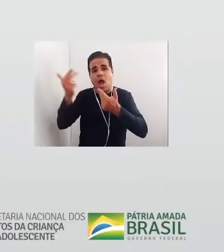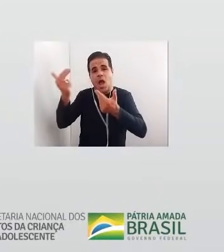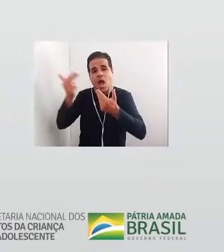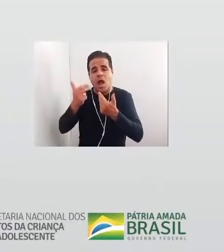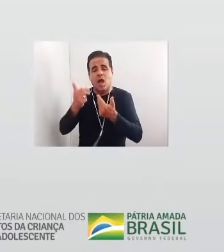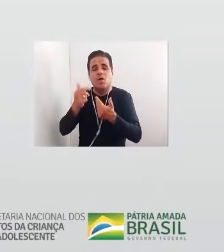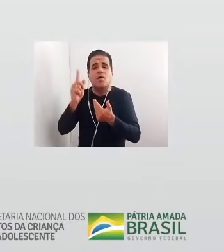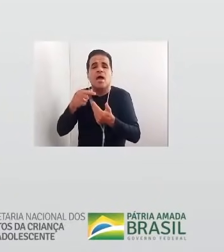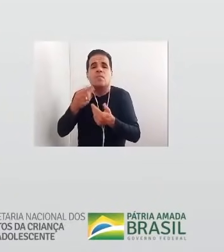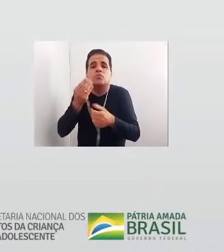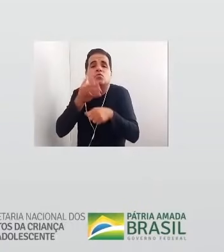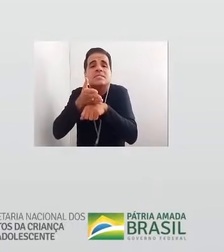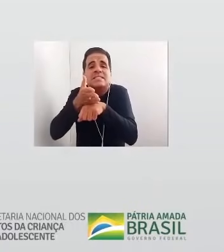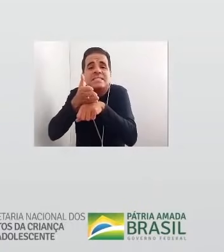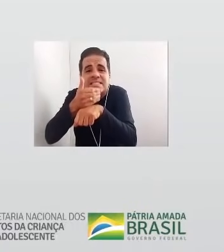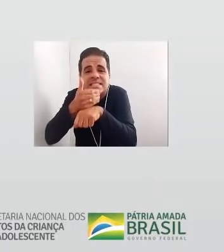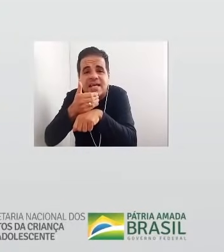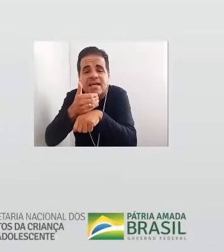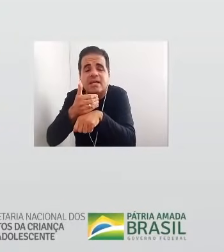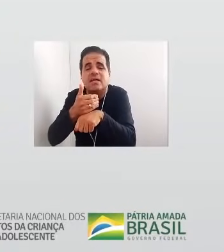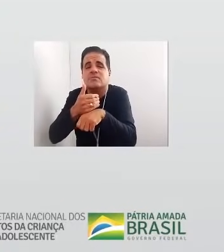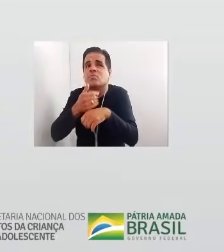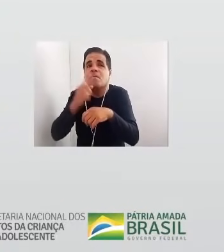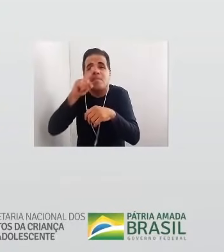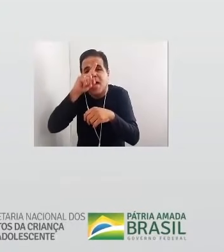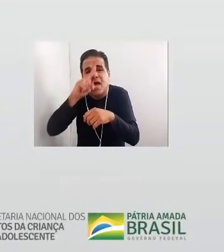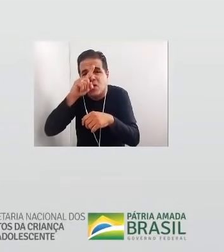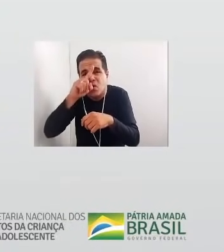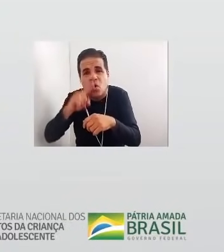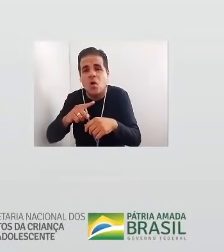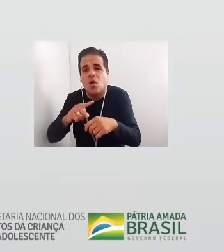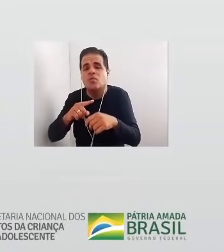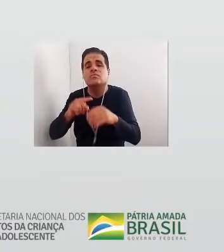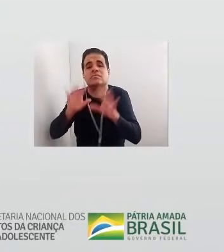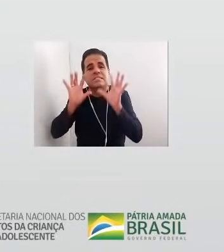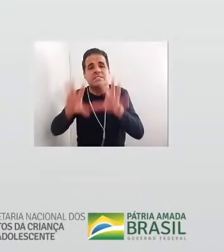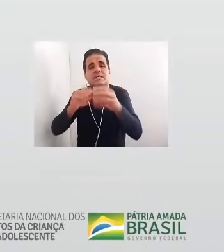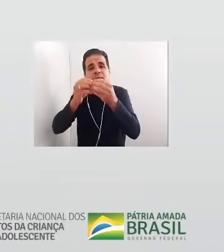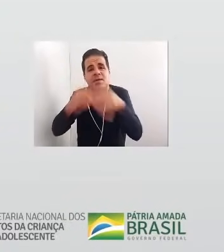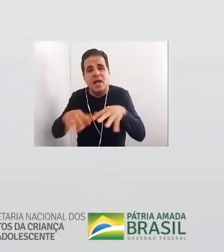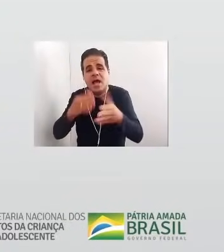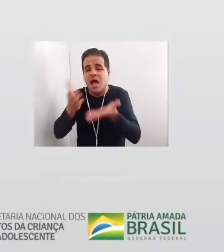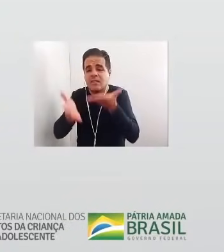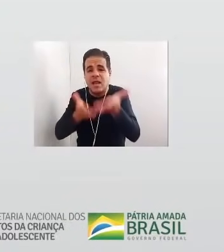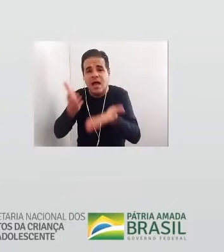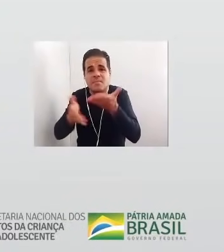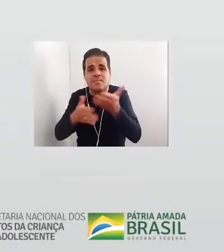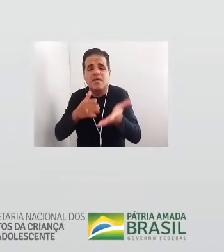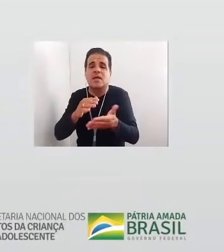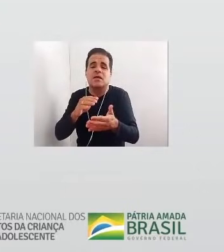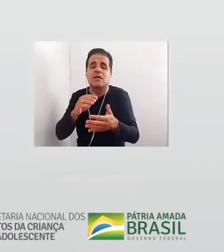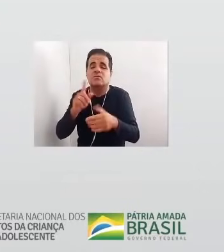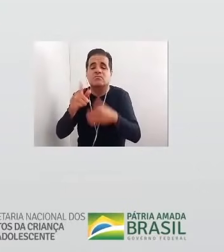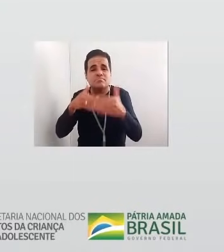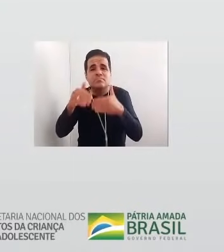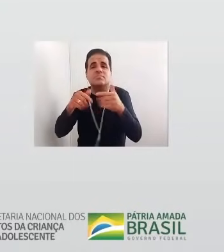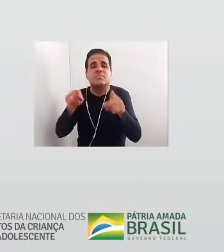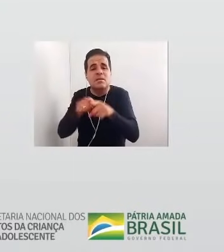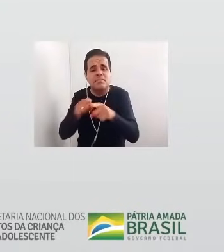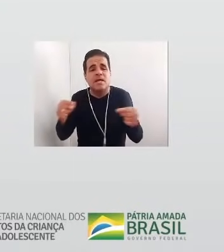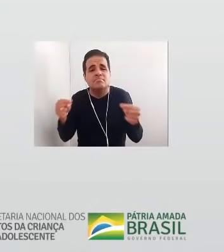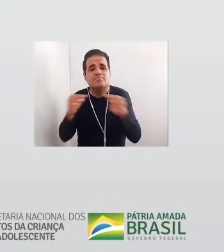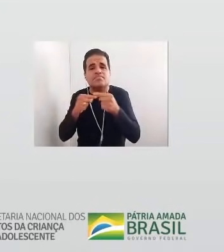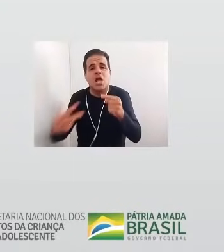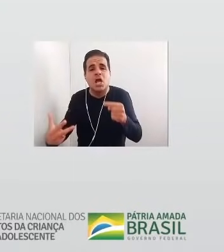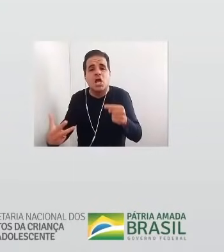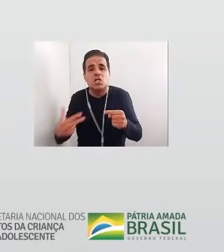muito precoce, temerário, perigoso e nocivo aplicar tratamentos hormonais e muito mais cirurgias